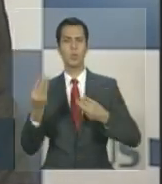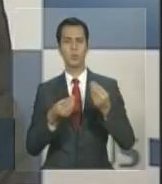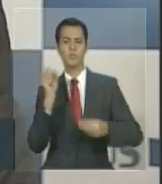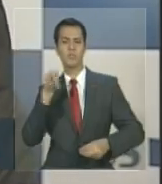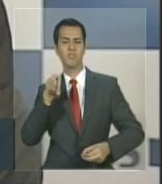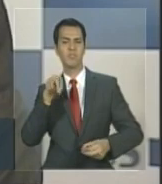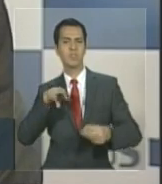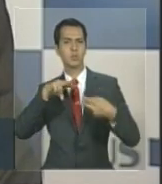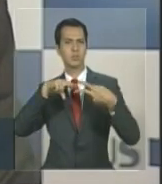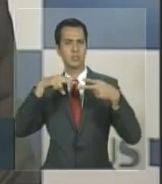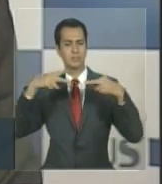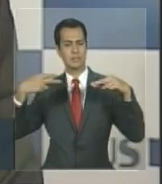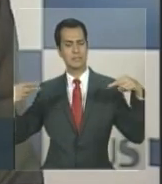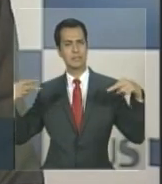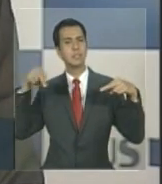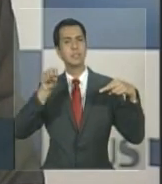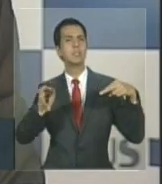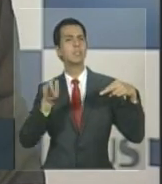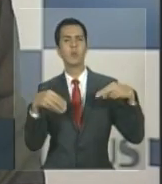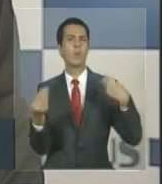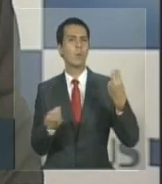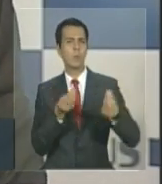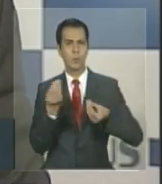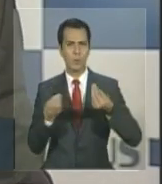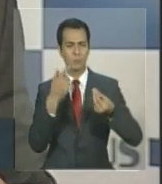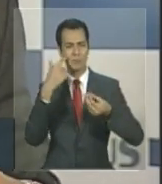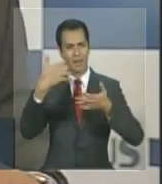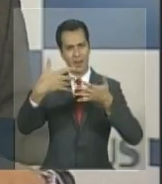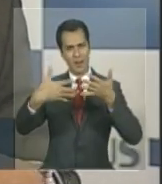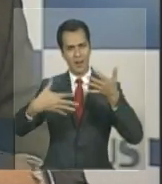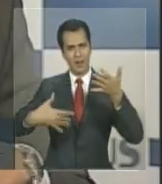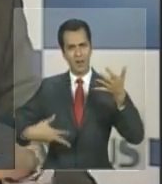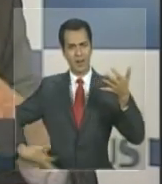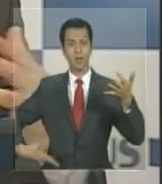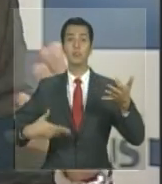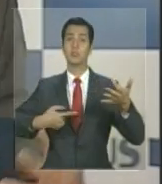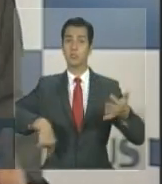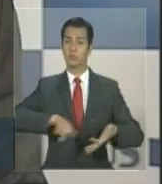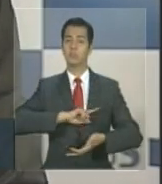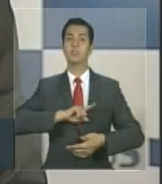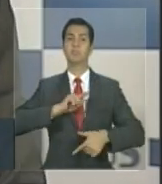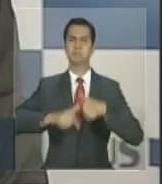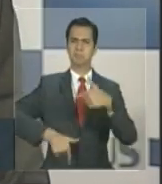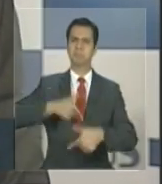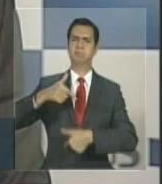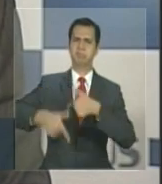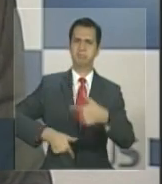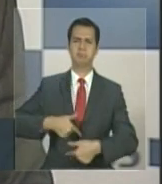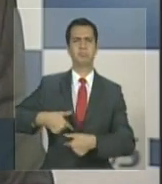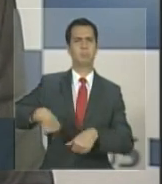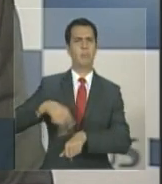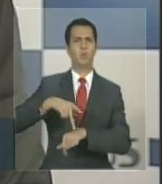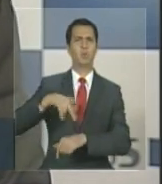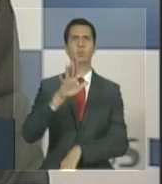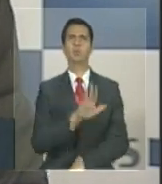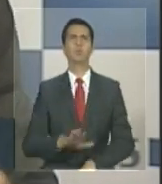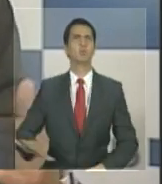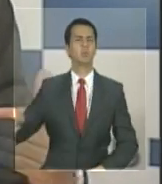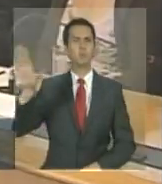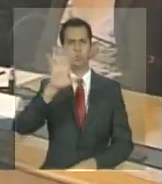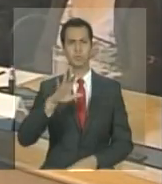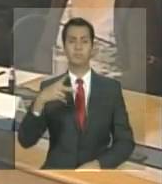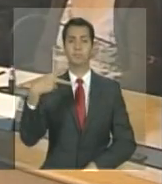qual é o tipo do vírus que está circulando no país, né? E esse esforço que nós fazemos em todo o país de proteção da nossa